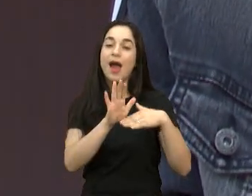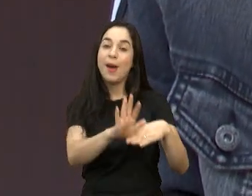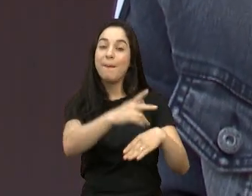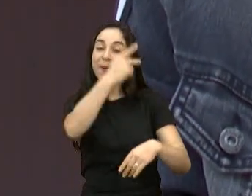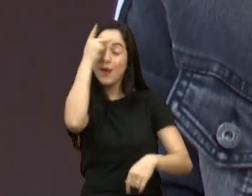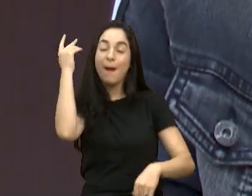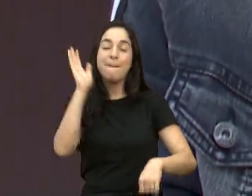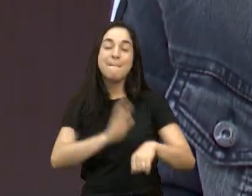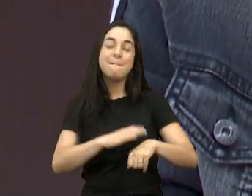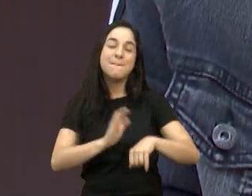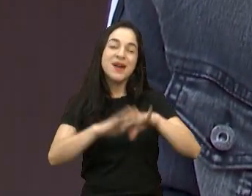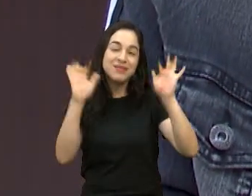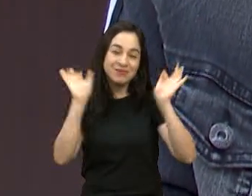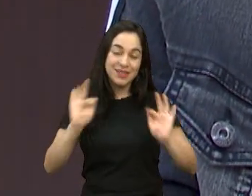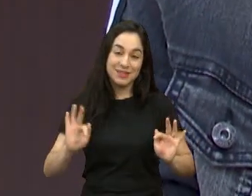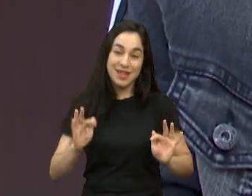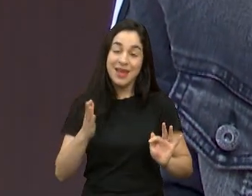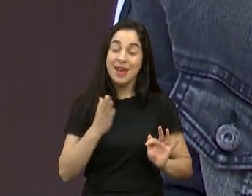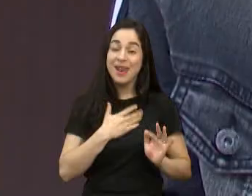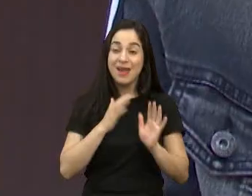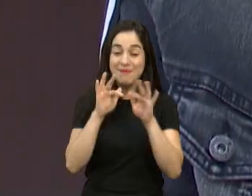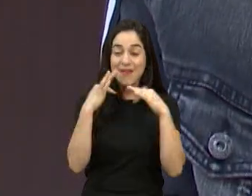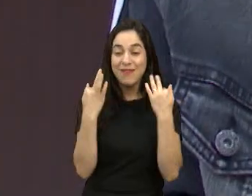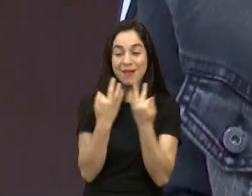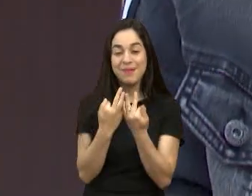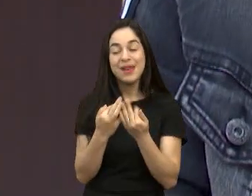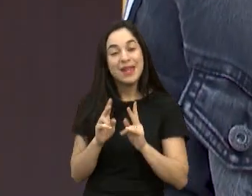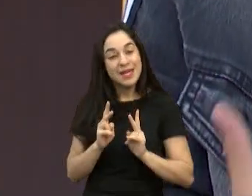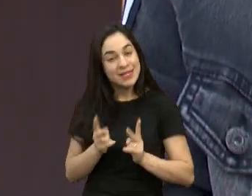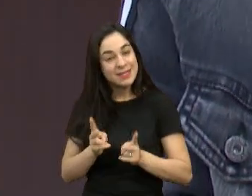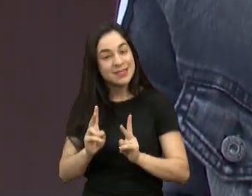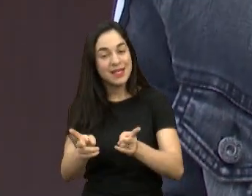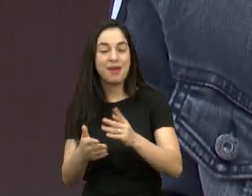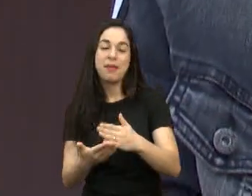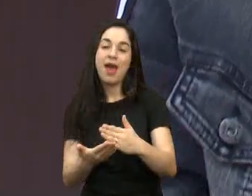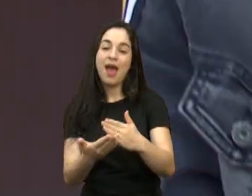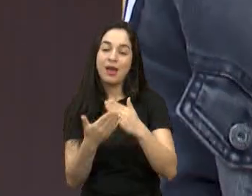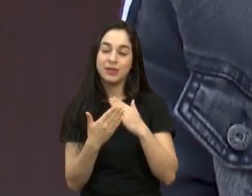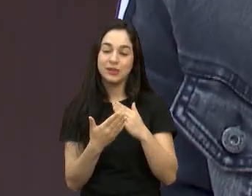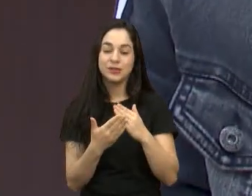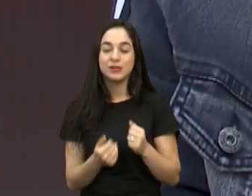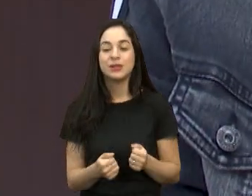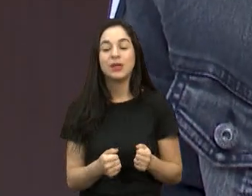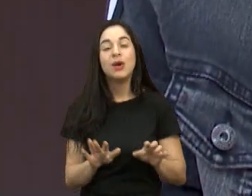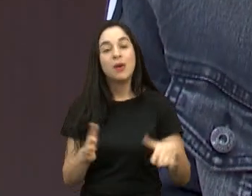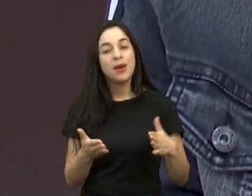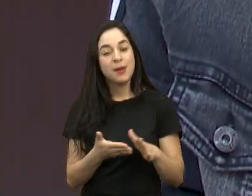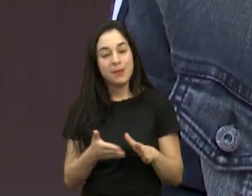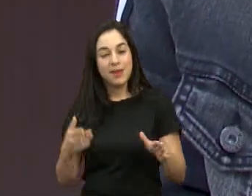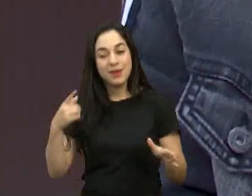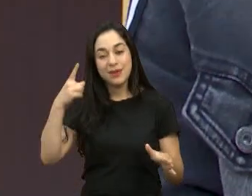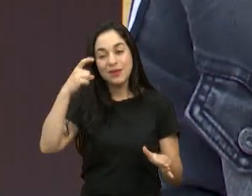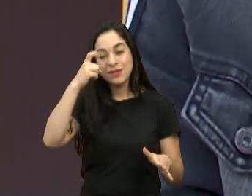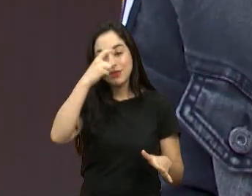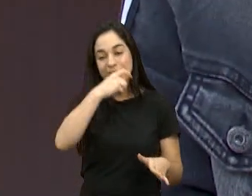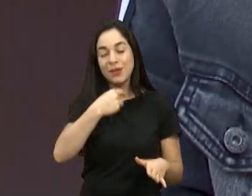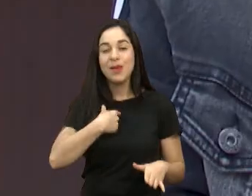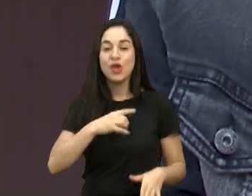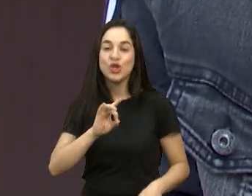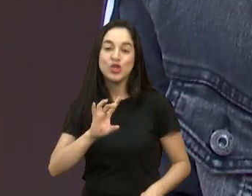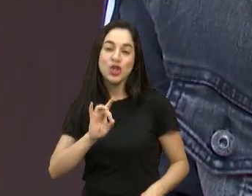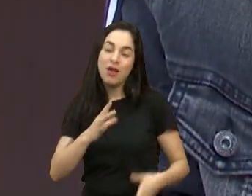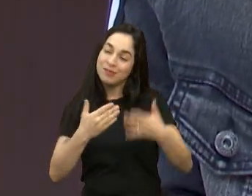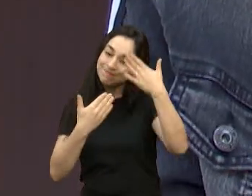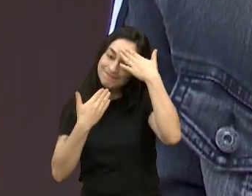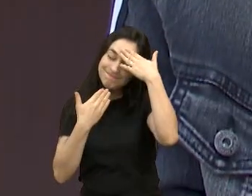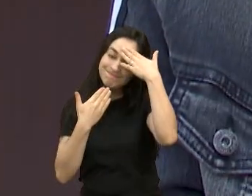alegre. E na minha família, ela sempre foi assim, ela sempre nos ajudou, né, em momentos difíceis. Então eu só tenho a agradecer mesmo